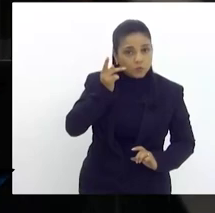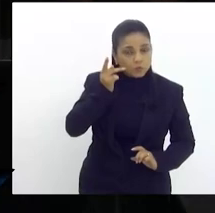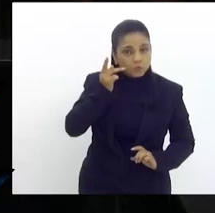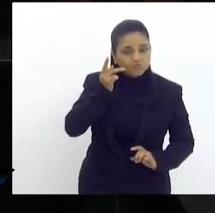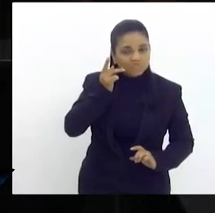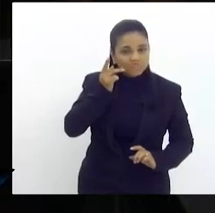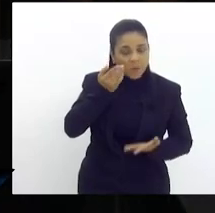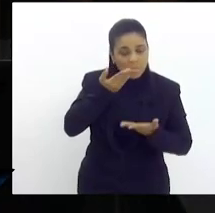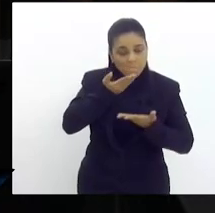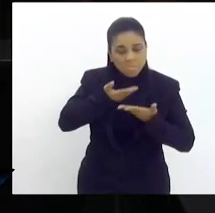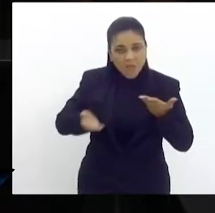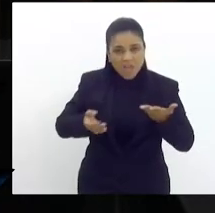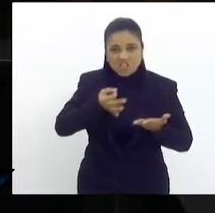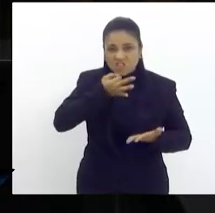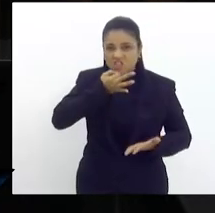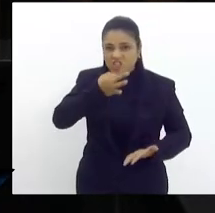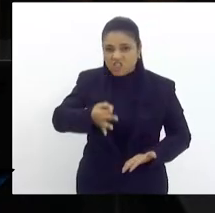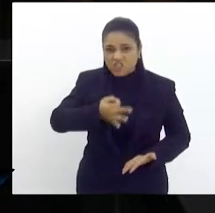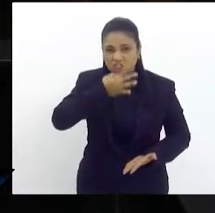seu senso crítico